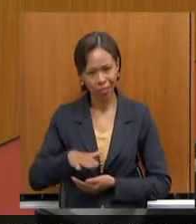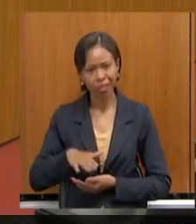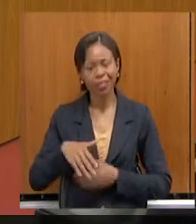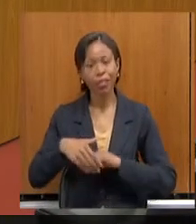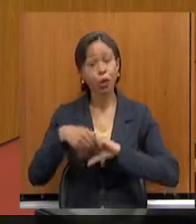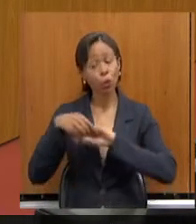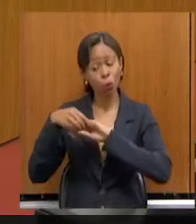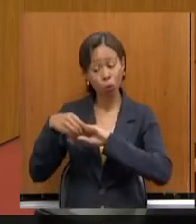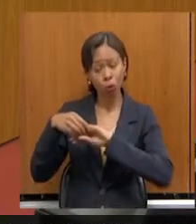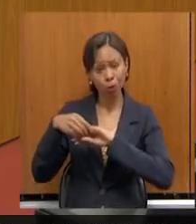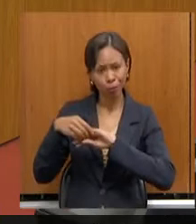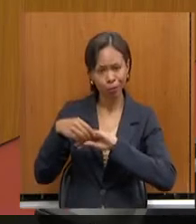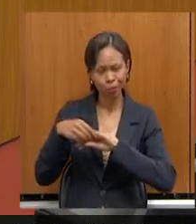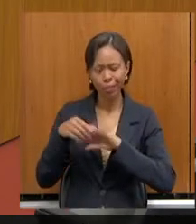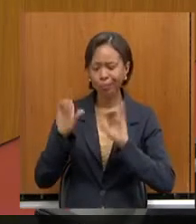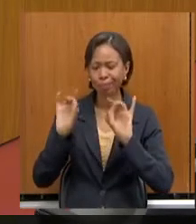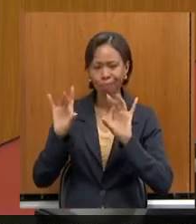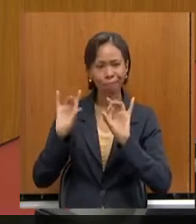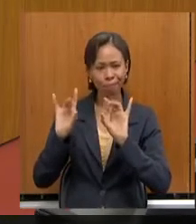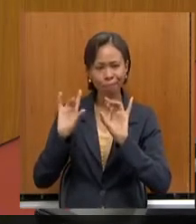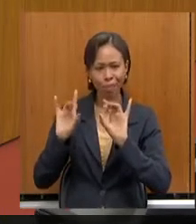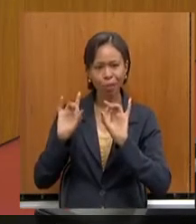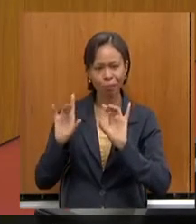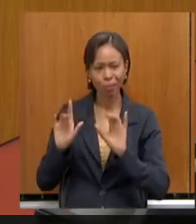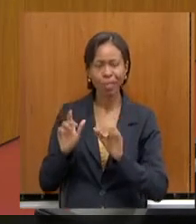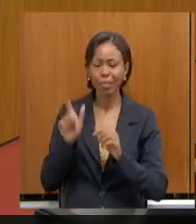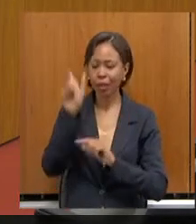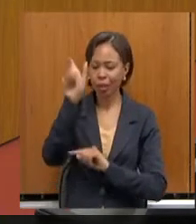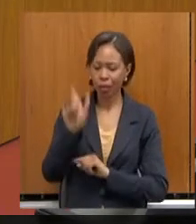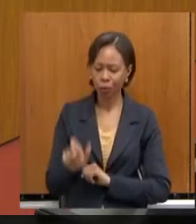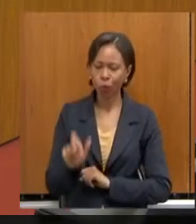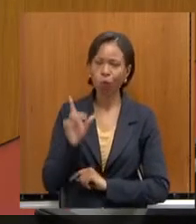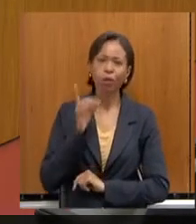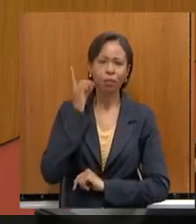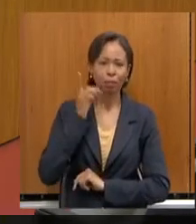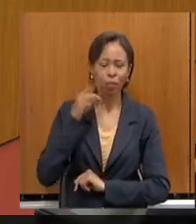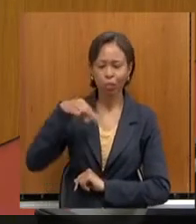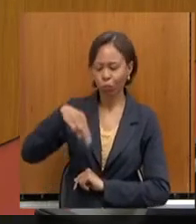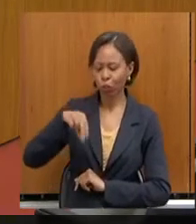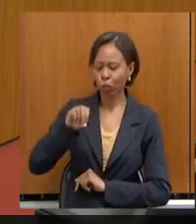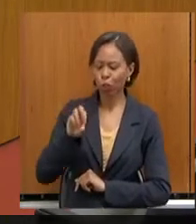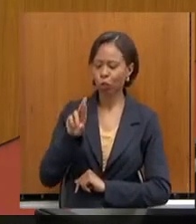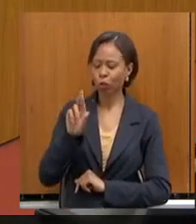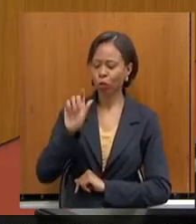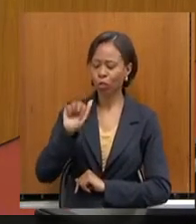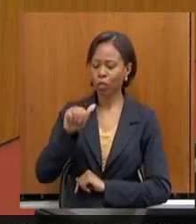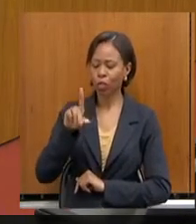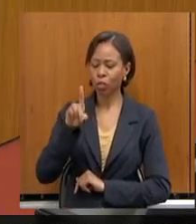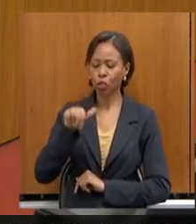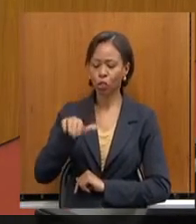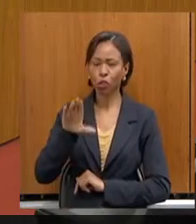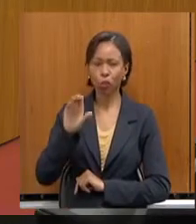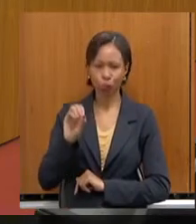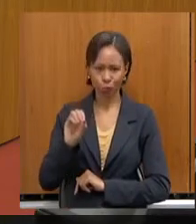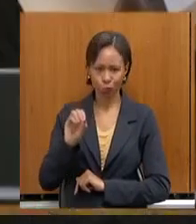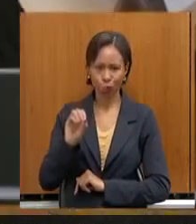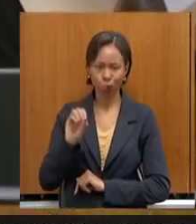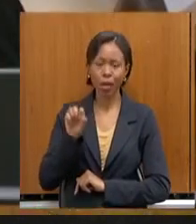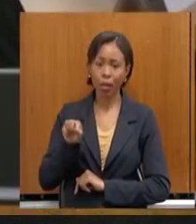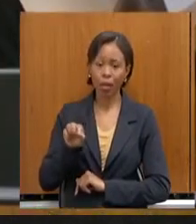complementar de maneira especial o deputado Noraldino Júnior Presidente desta comissão